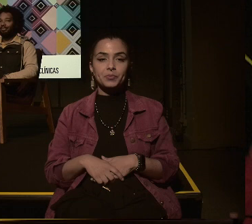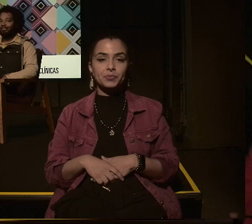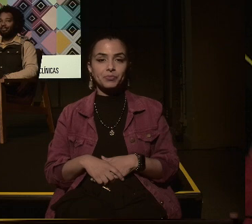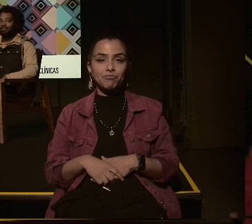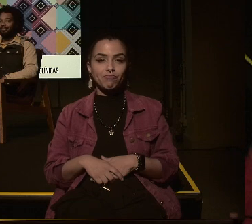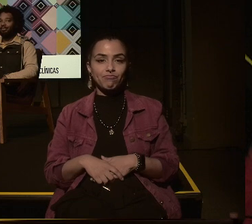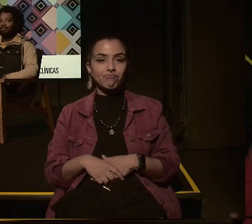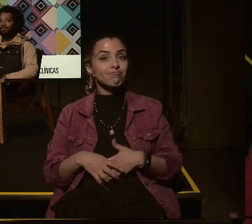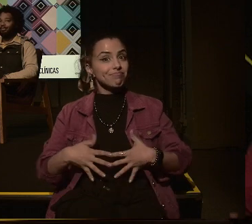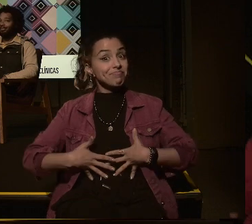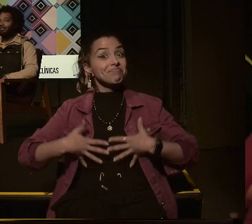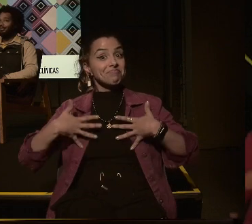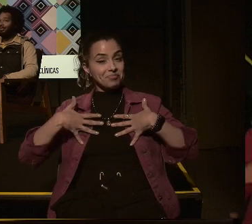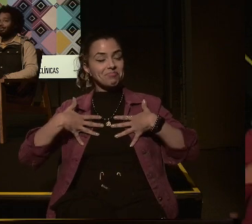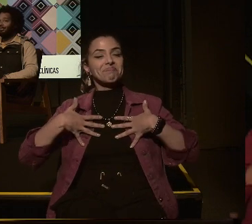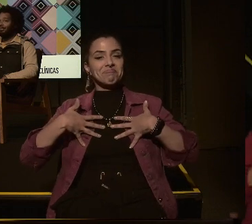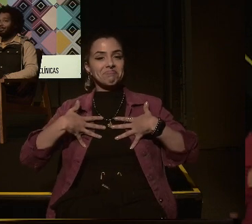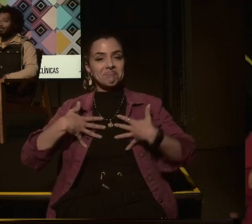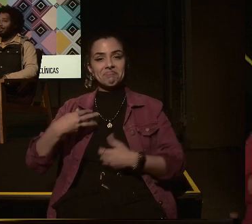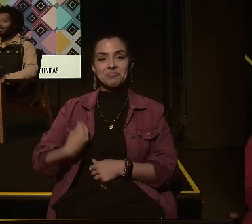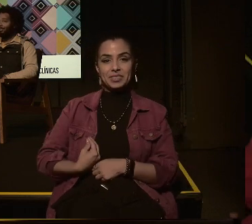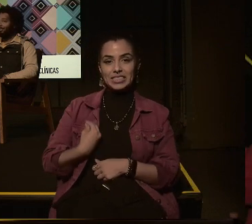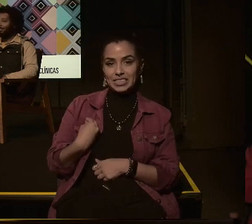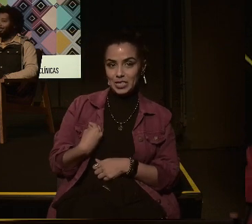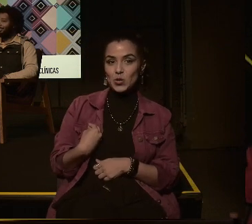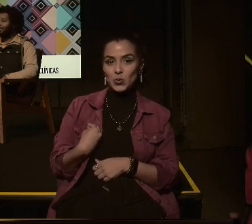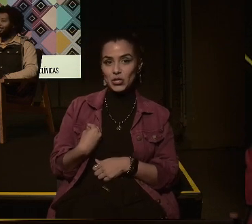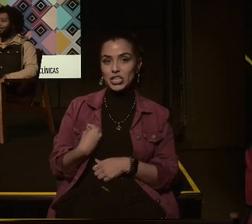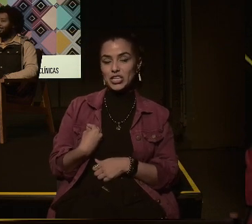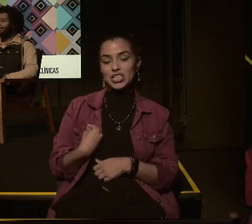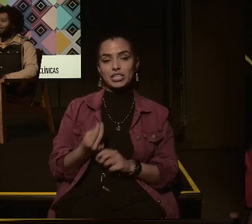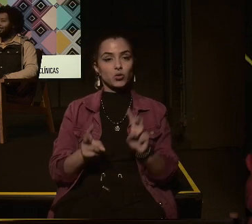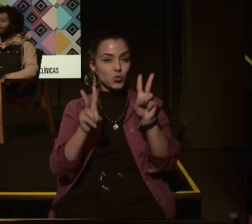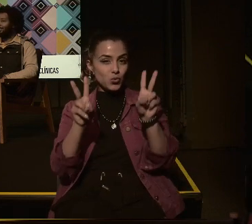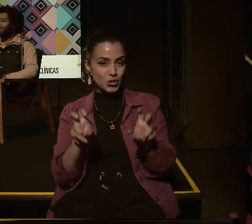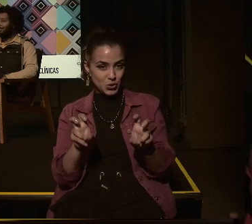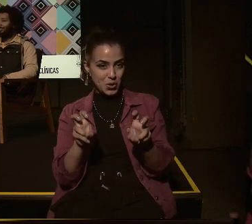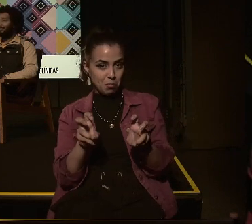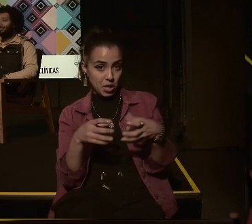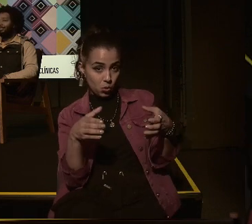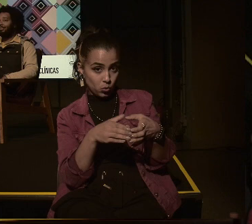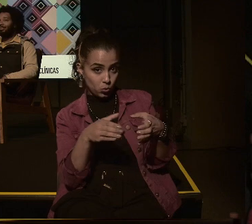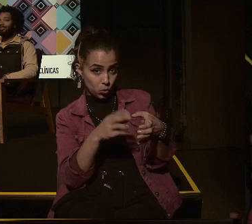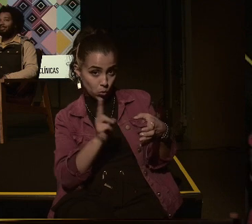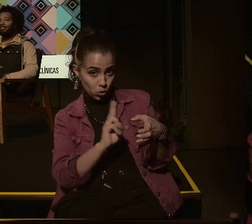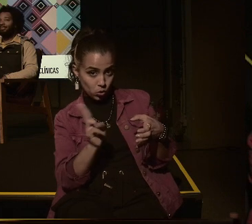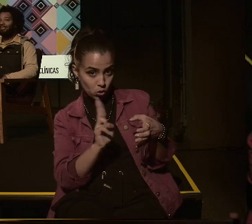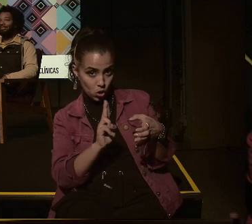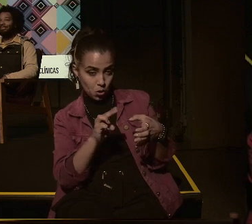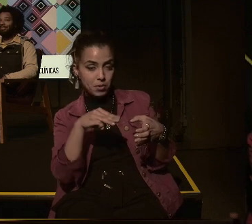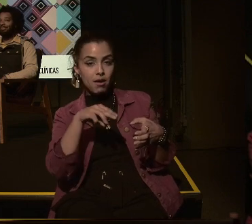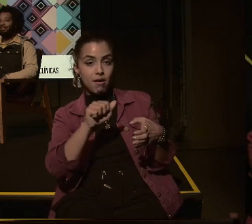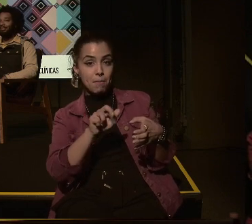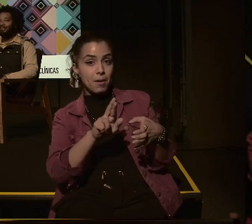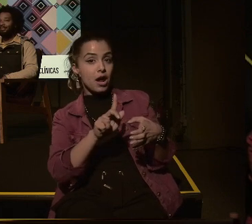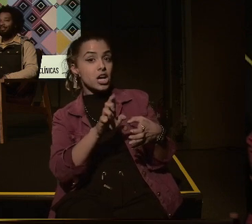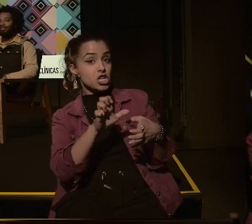Baita alegria. Baita alegria, Laura, Kwame, Margens Clínicas, SESC,